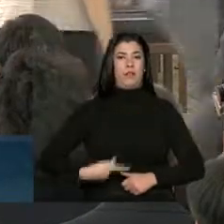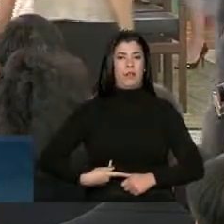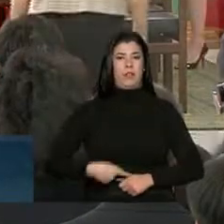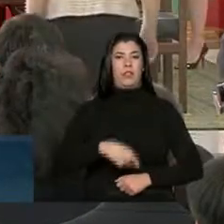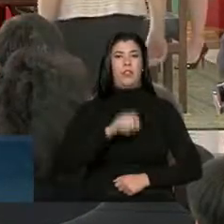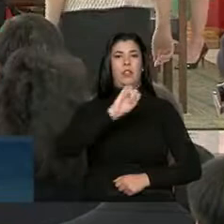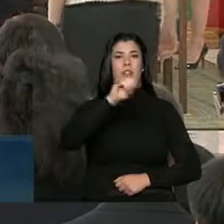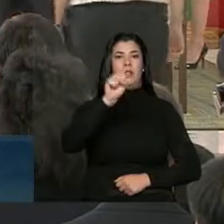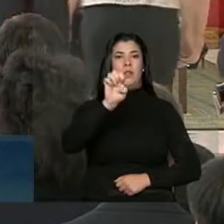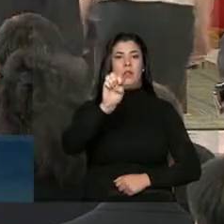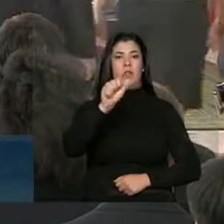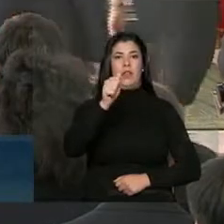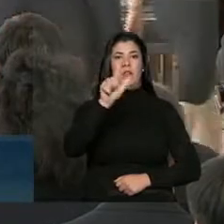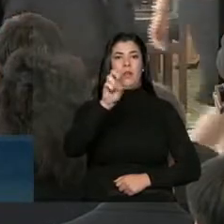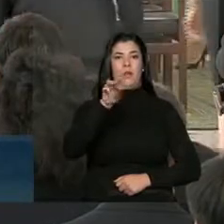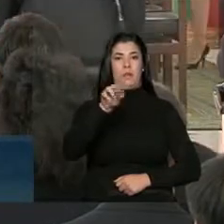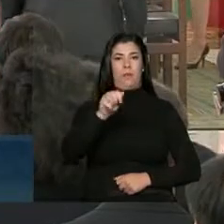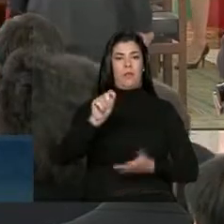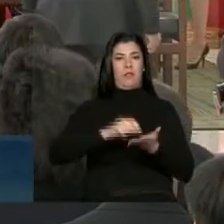Filippo.